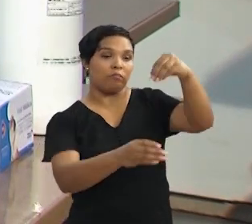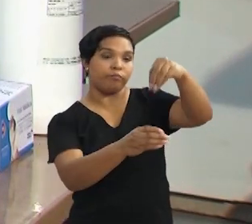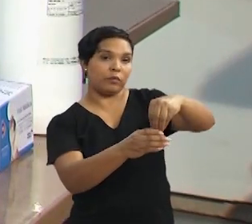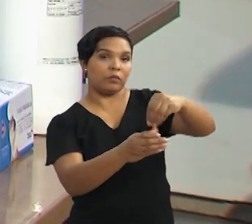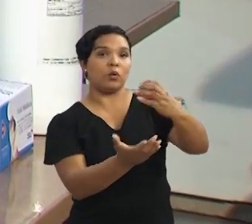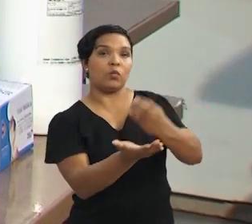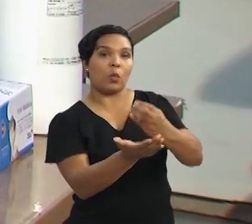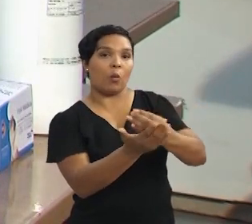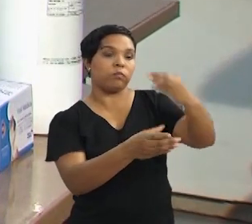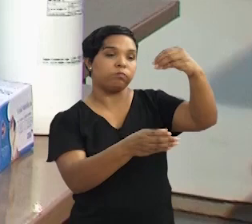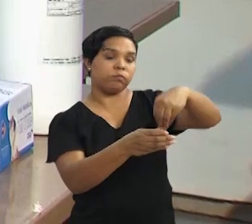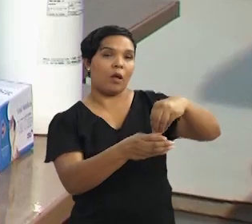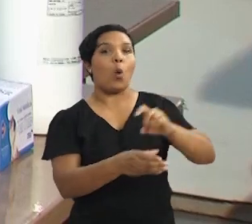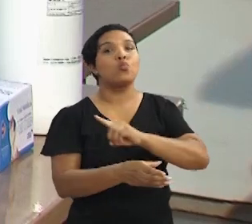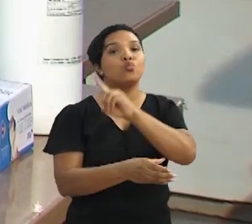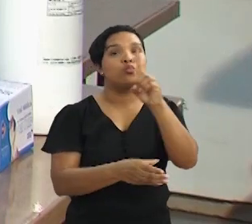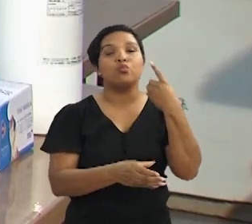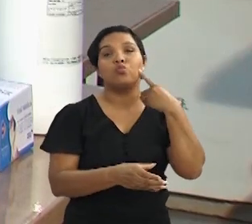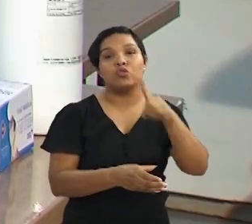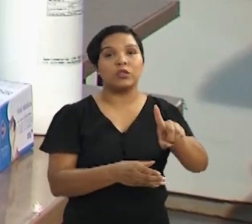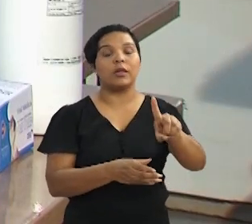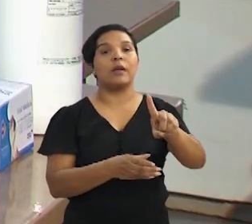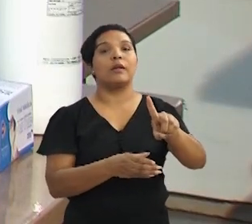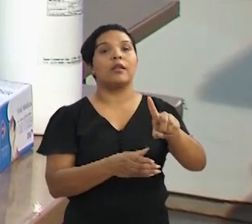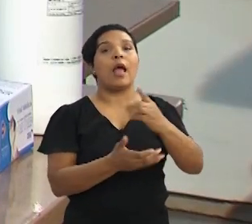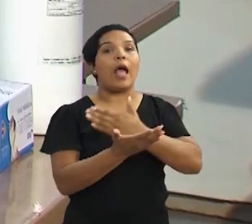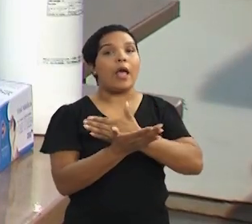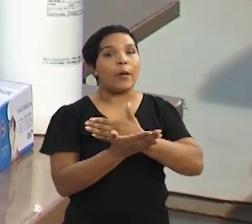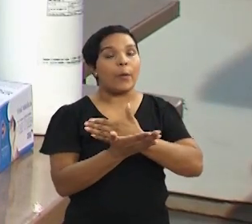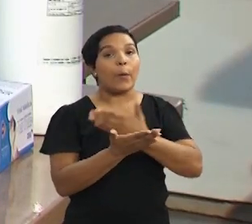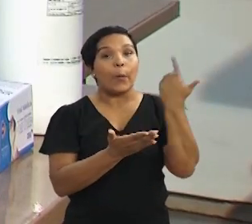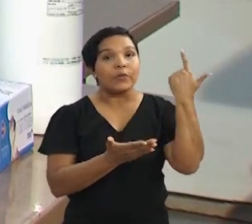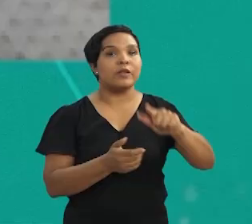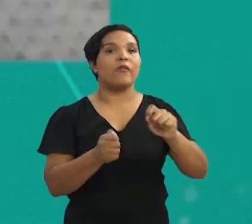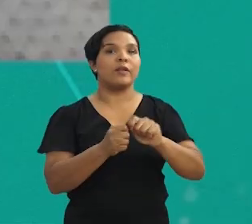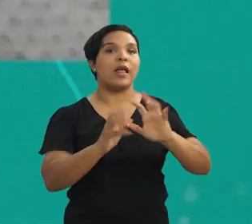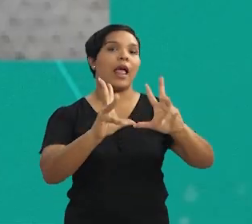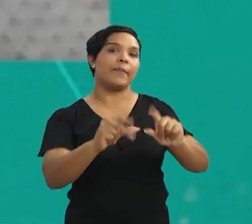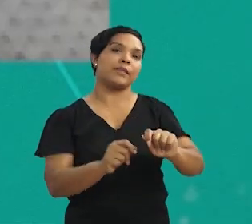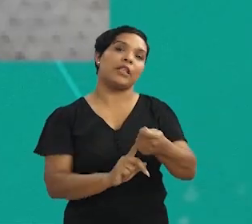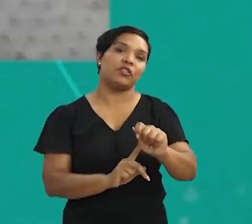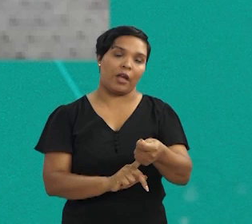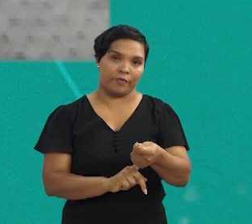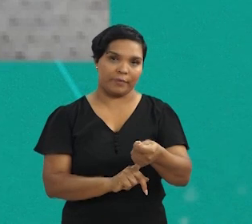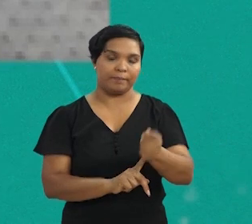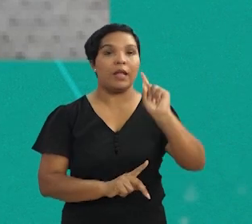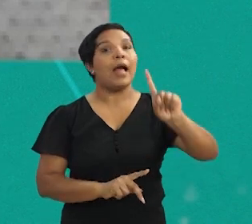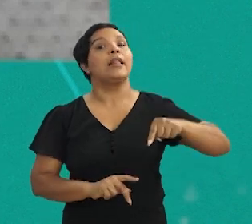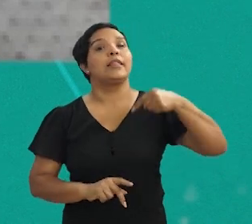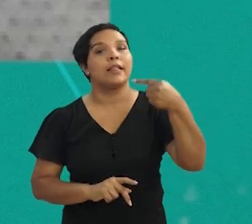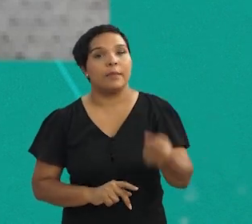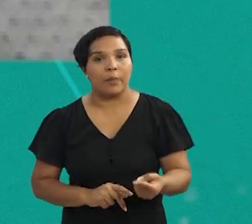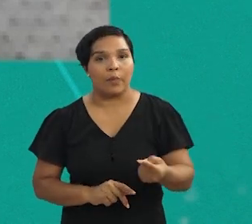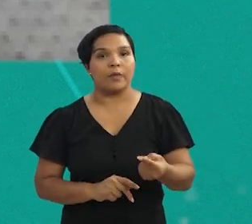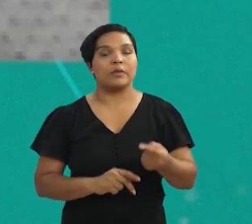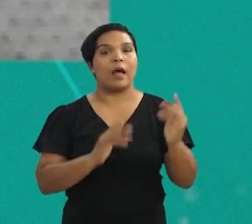essa chave mergulhada durante um dia e finalmente conseguimos fazer a limpeza da chave. E